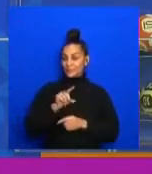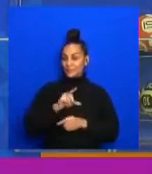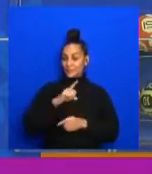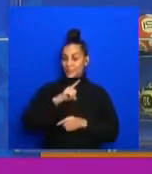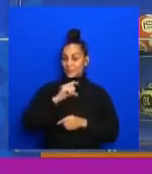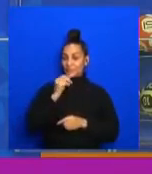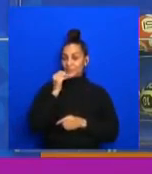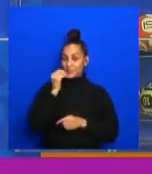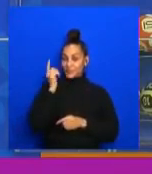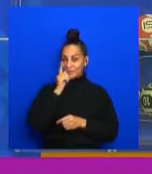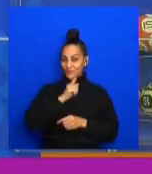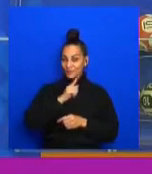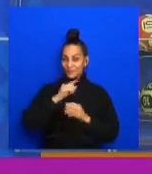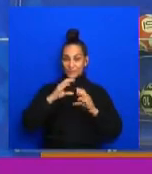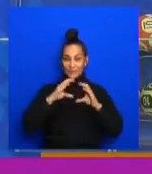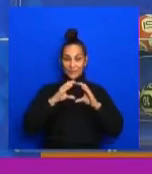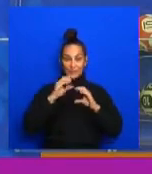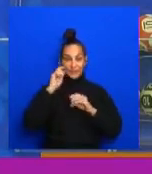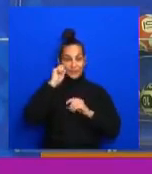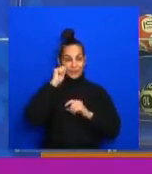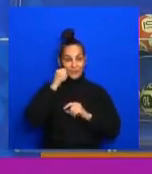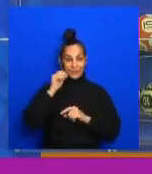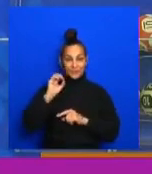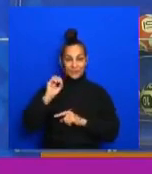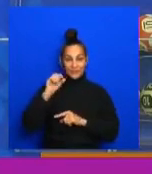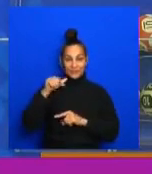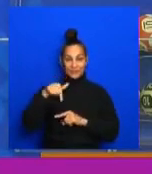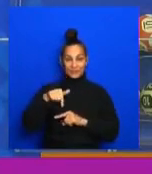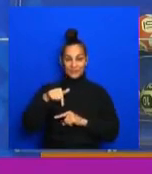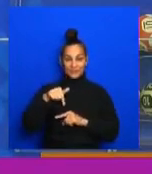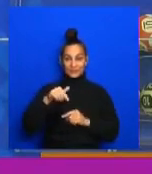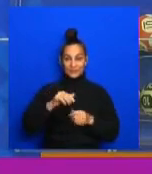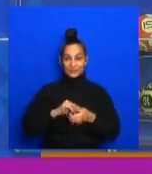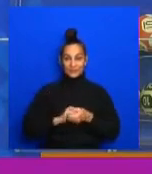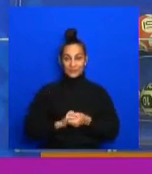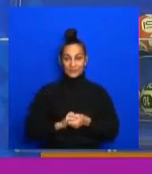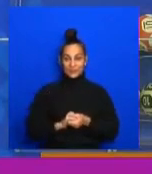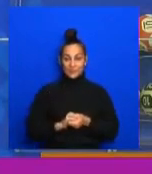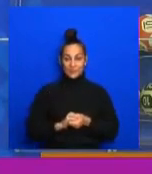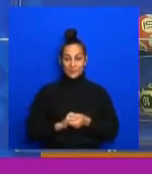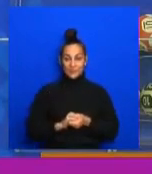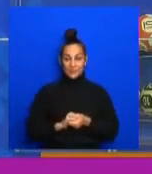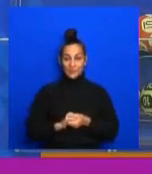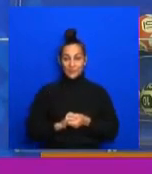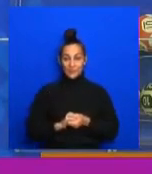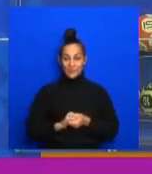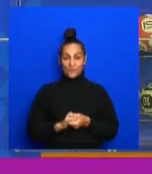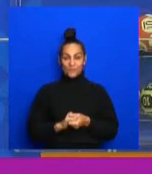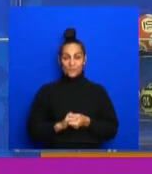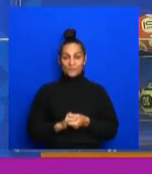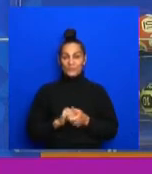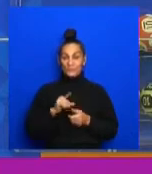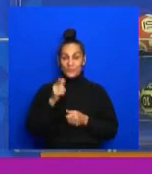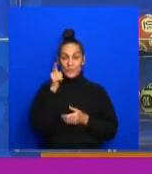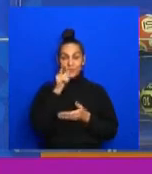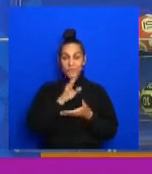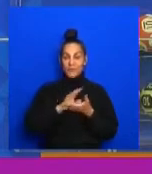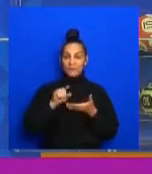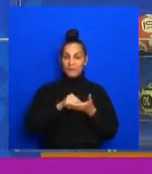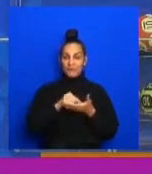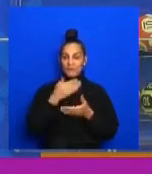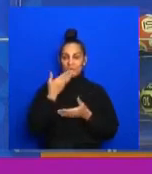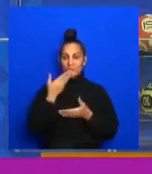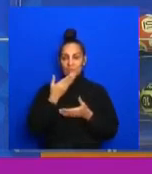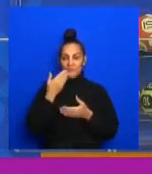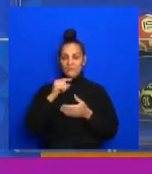Você ainda tem chances. Bola preta 07. Preta 07. Você ganha prêmio na Loto